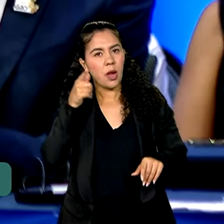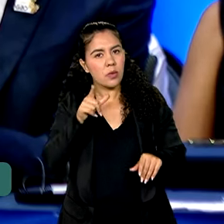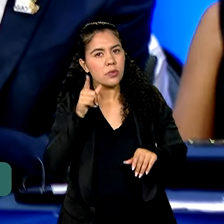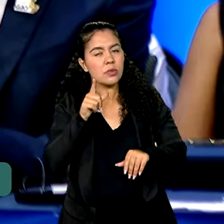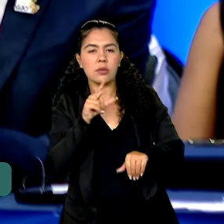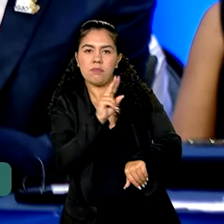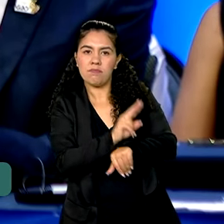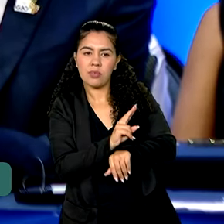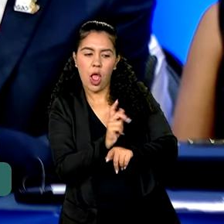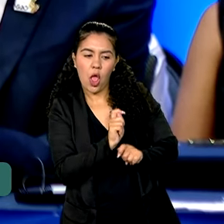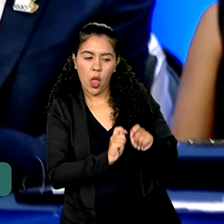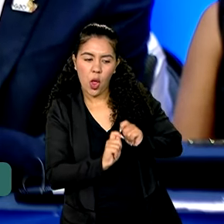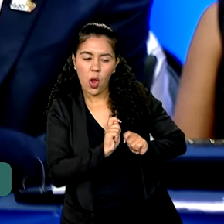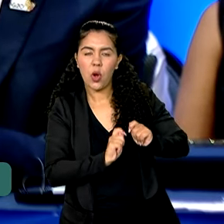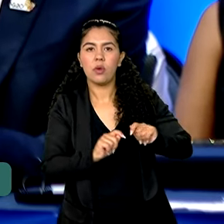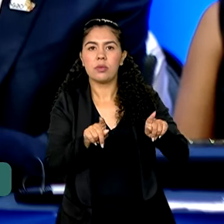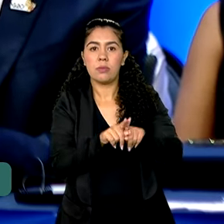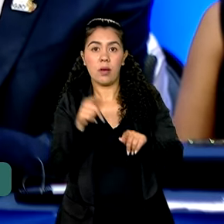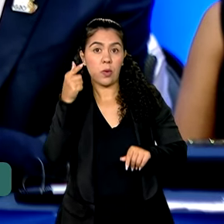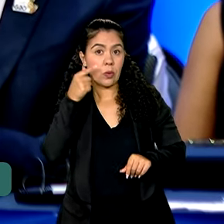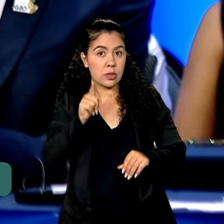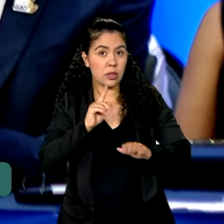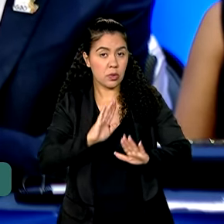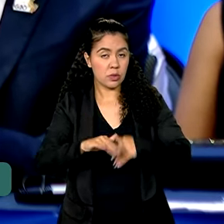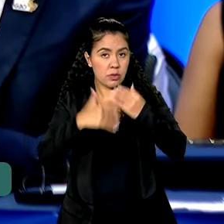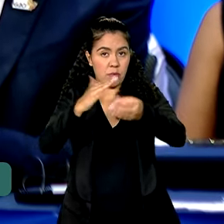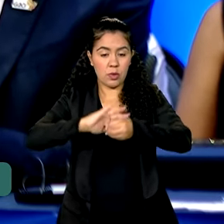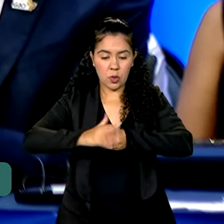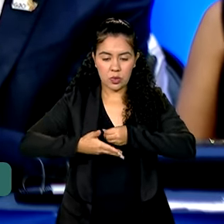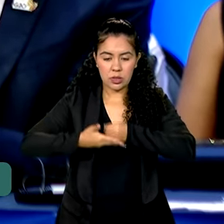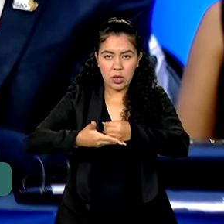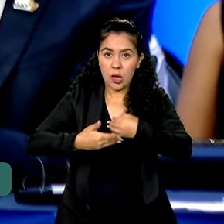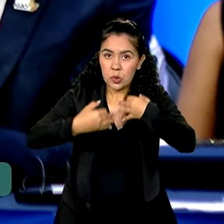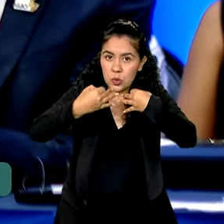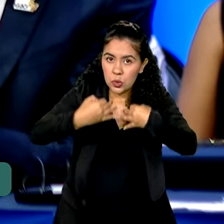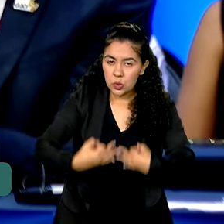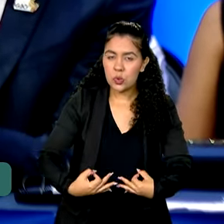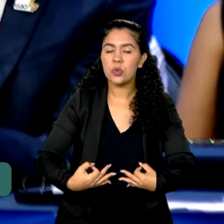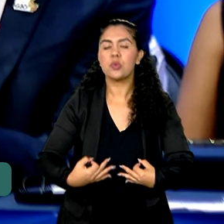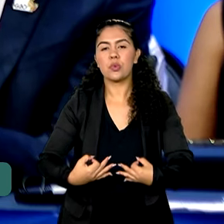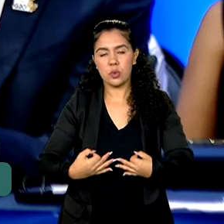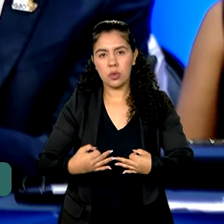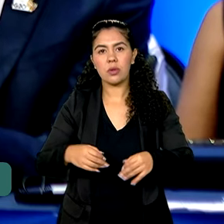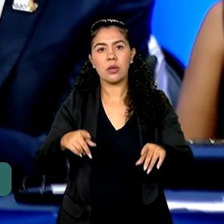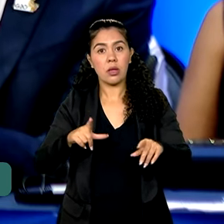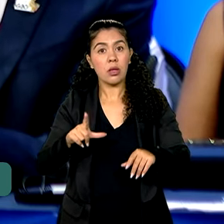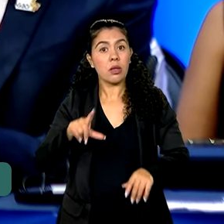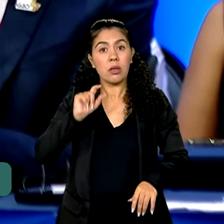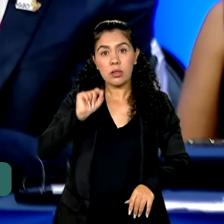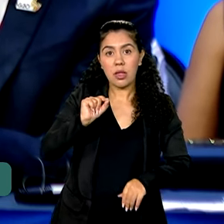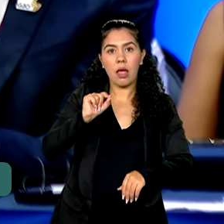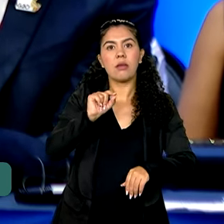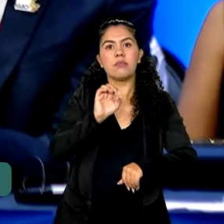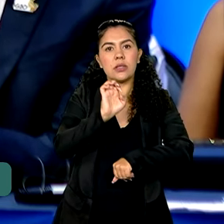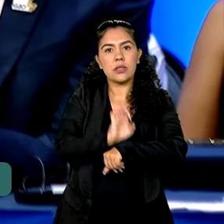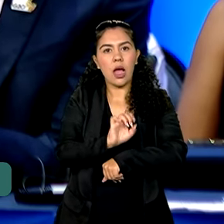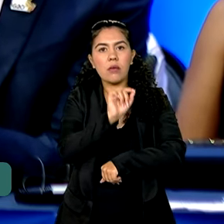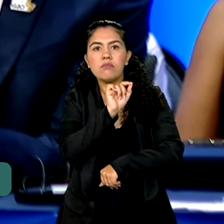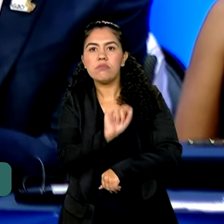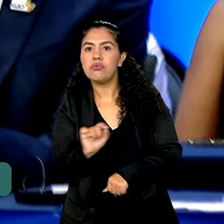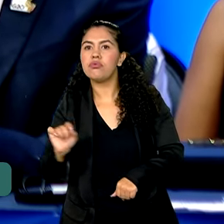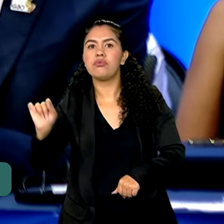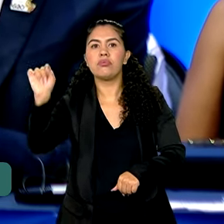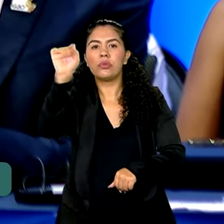para garantir um desenvolvimento sustentável e justo, além dos esforços nacionais, também é